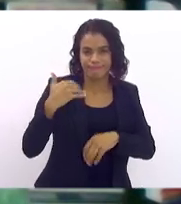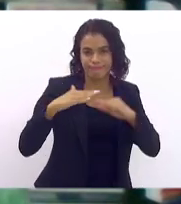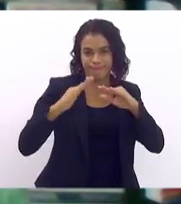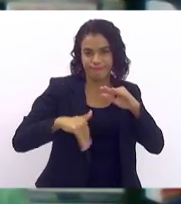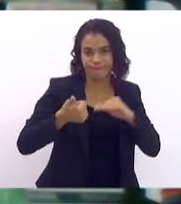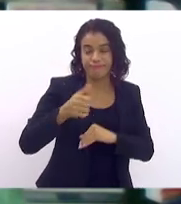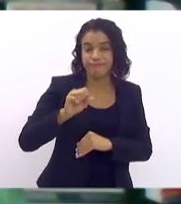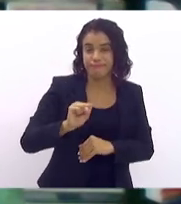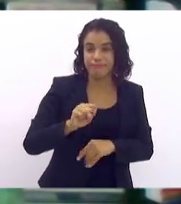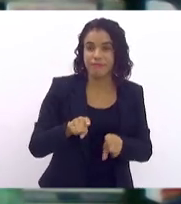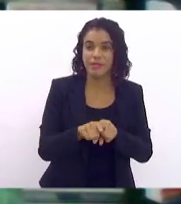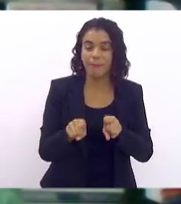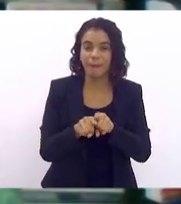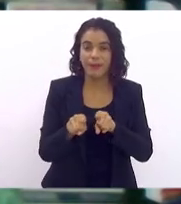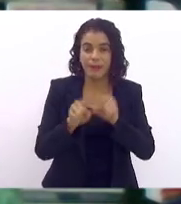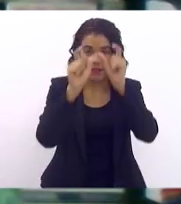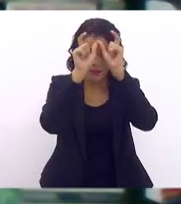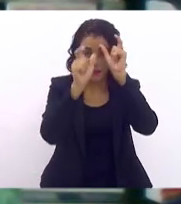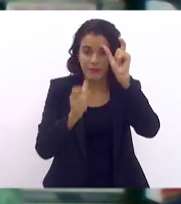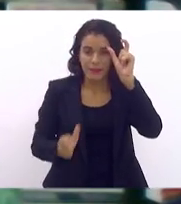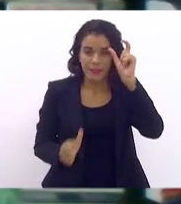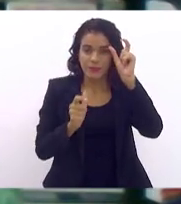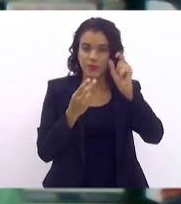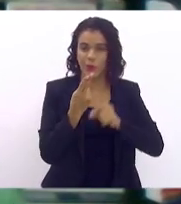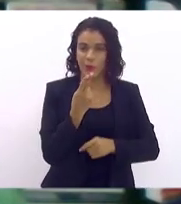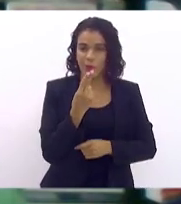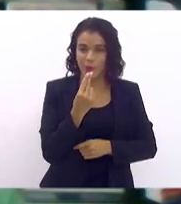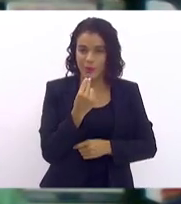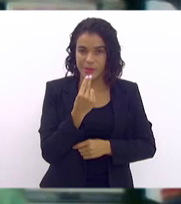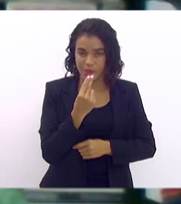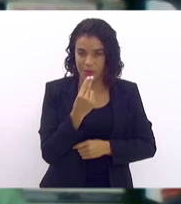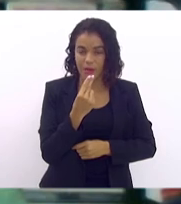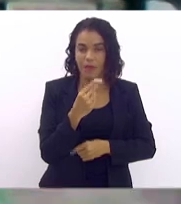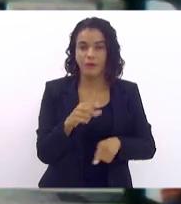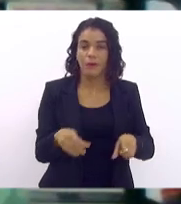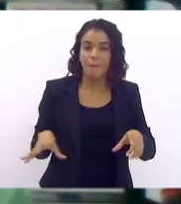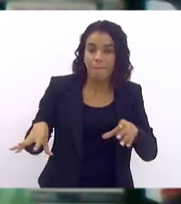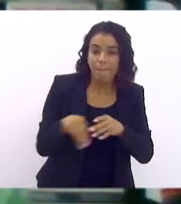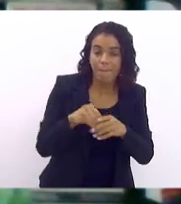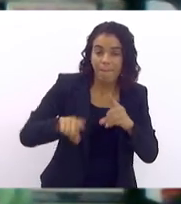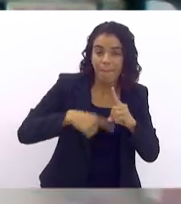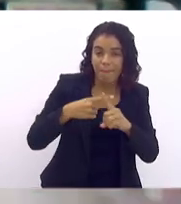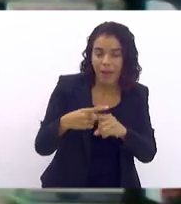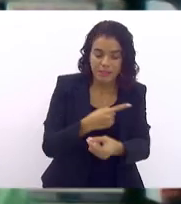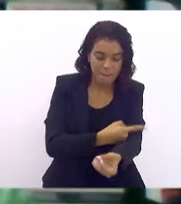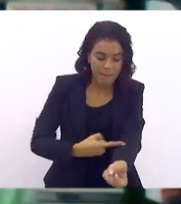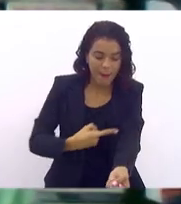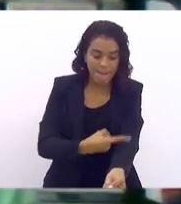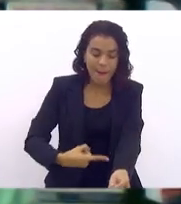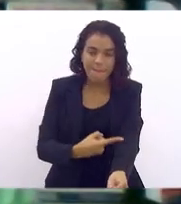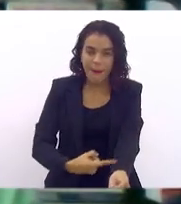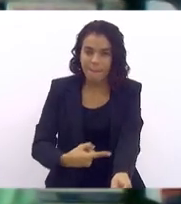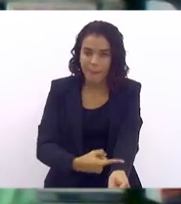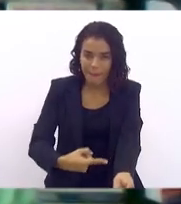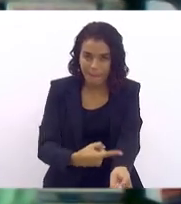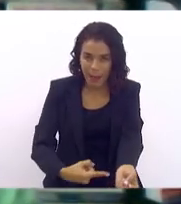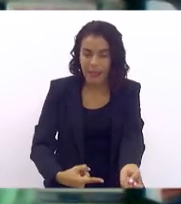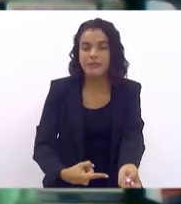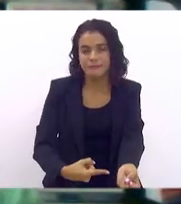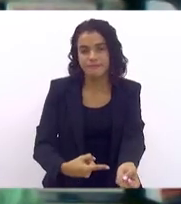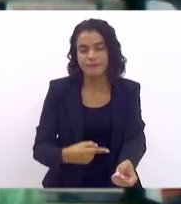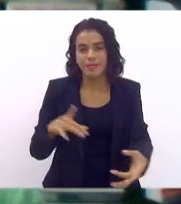gente pode ter também transtornos alimentares, tá? E junto com a automutilação, porque às vezes está muito conectado